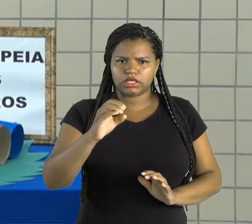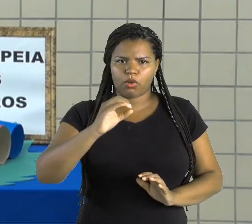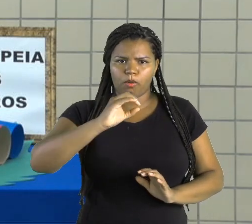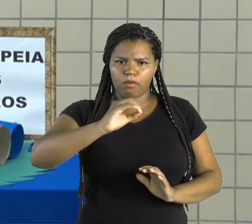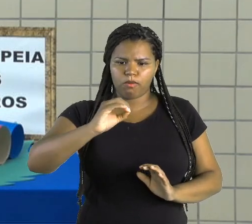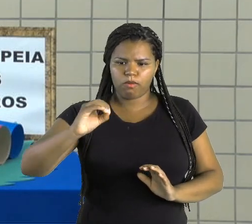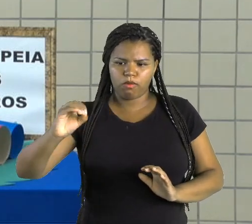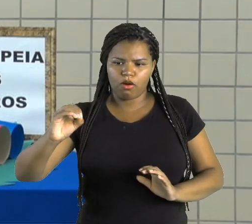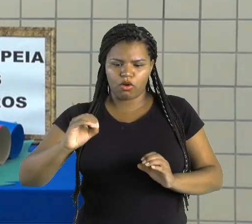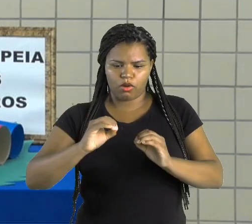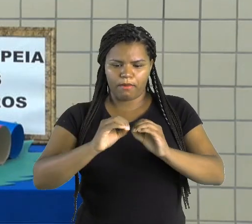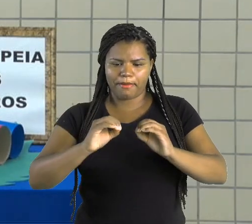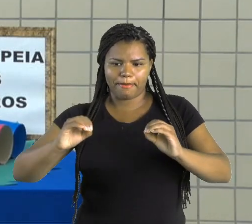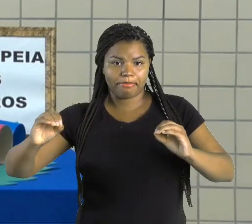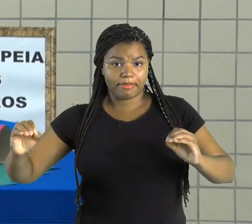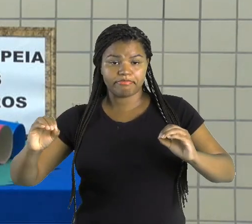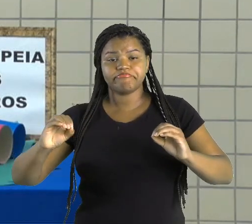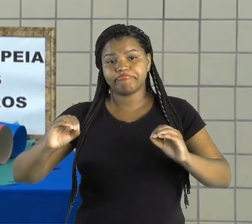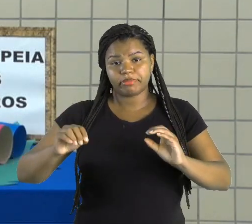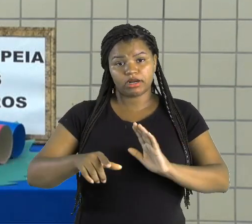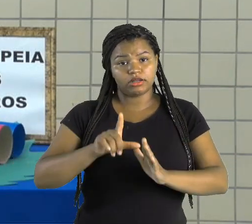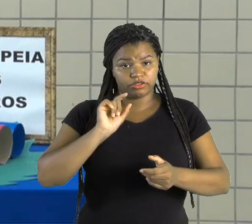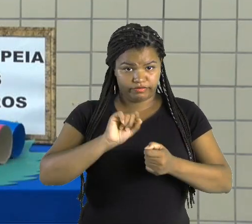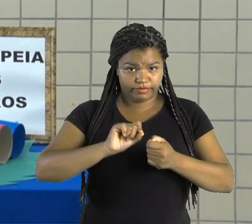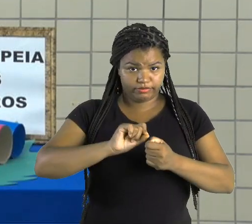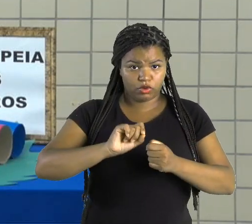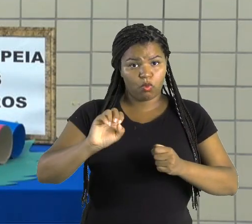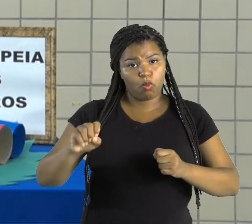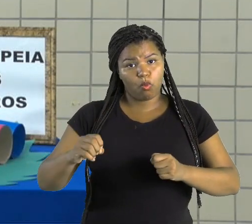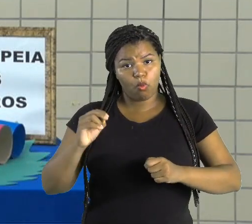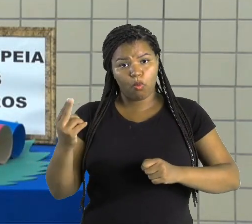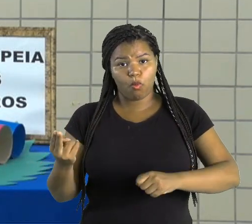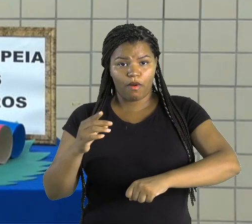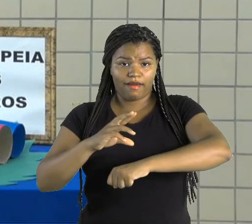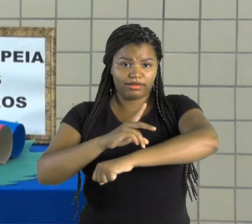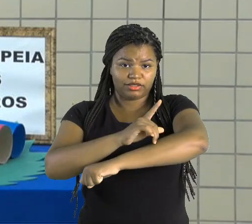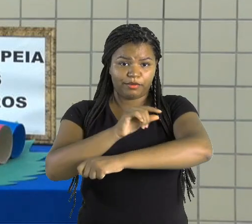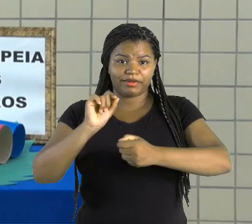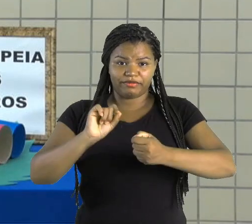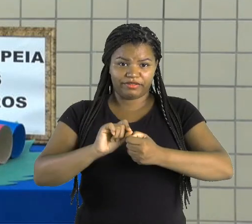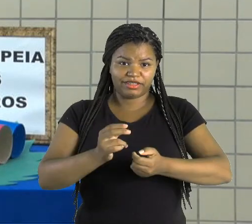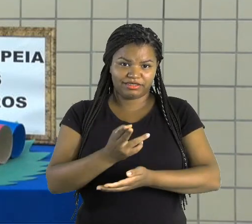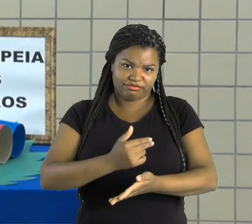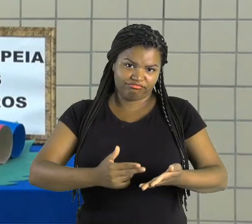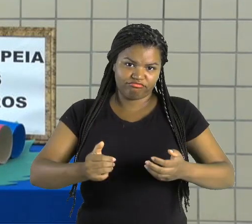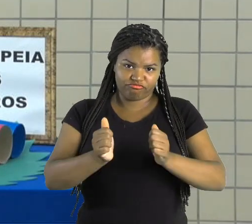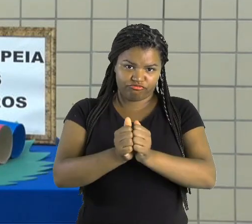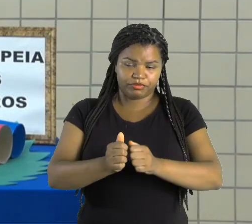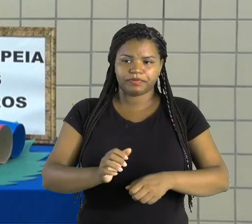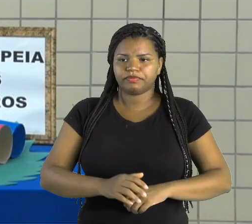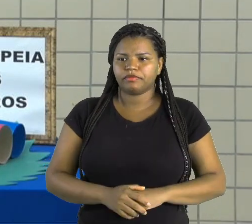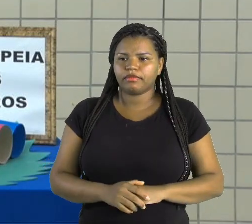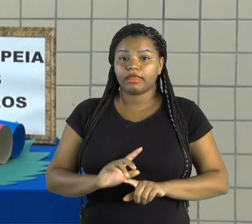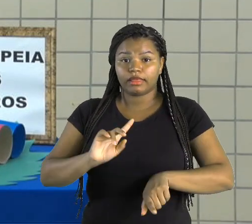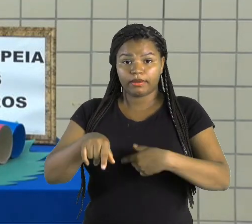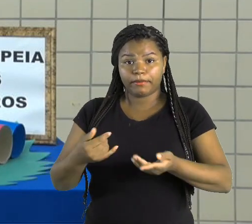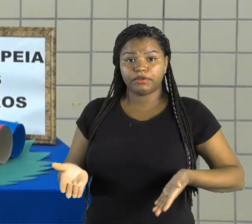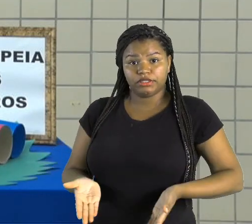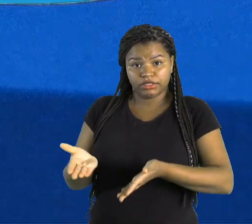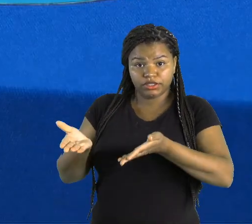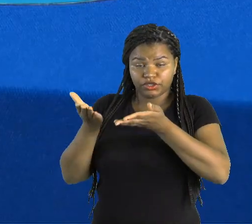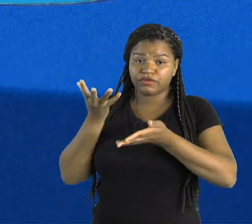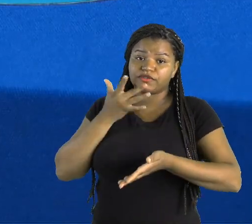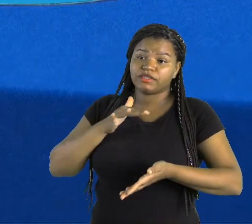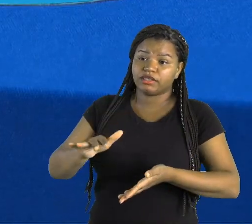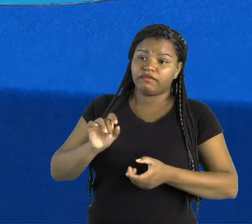foi feito antes, ou das centopeias que vocês construíram. Depois disso, incentive a sua criança a